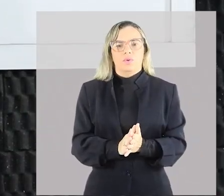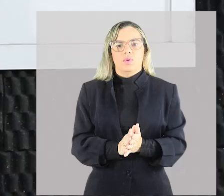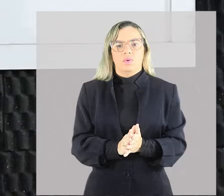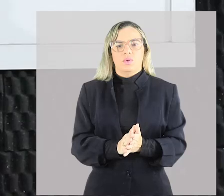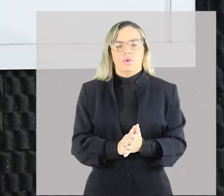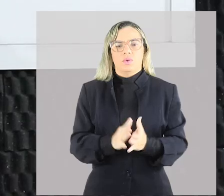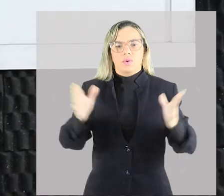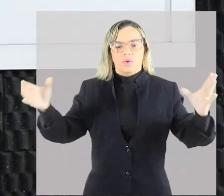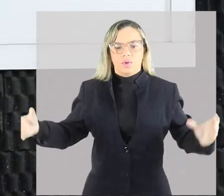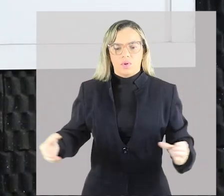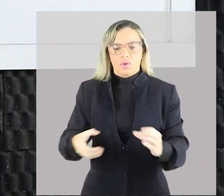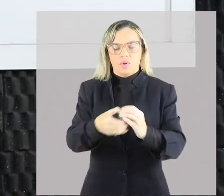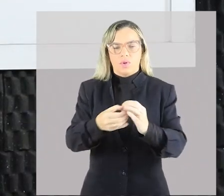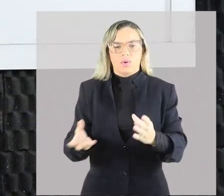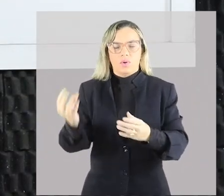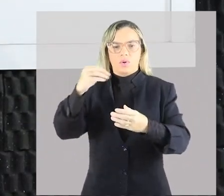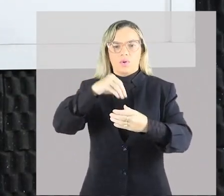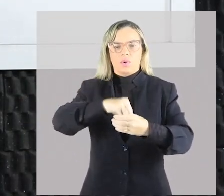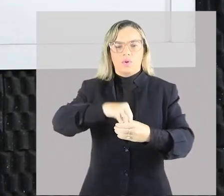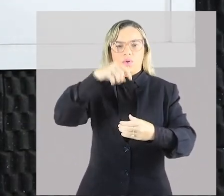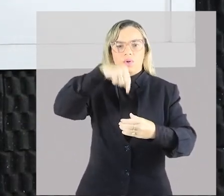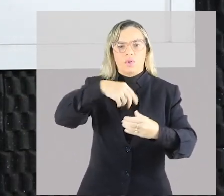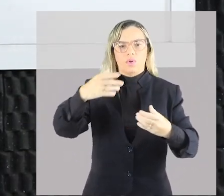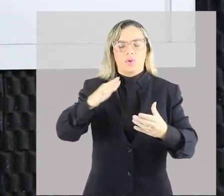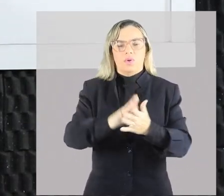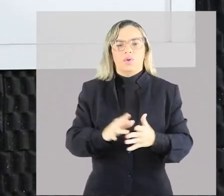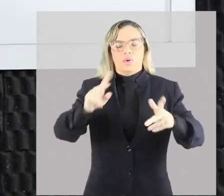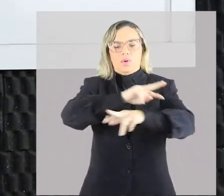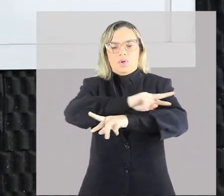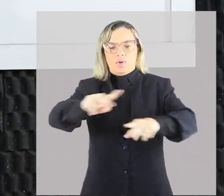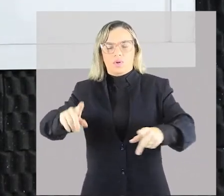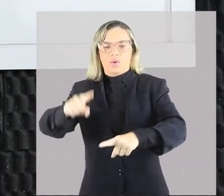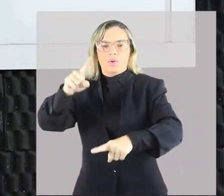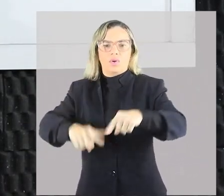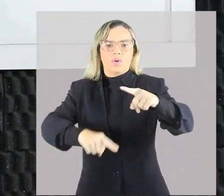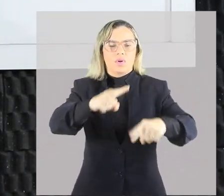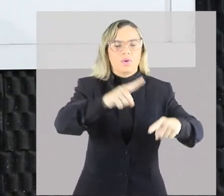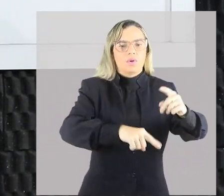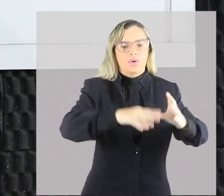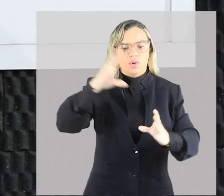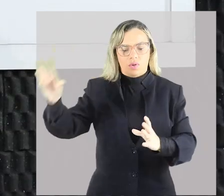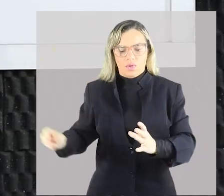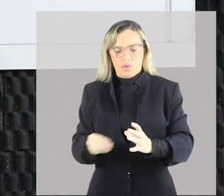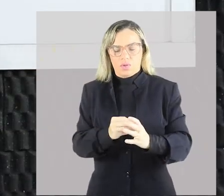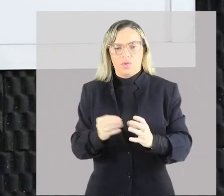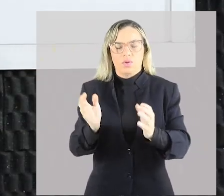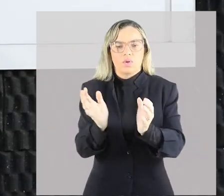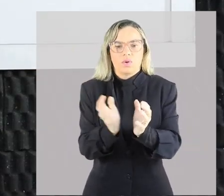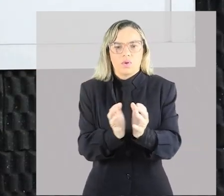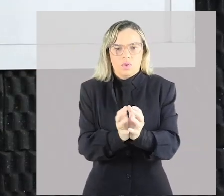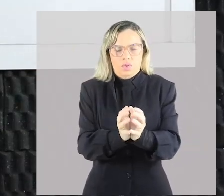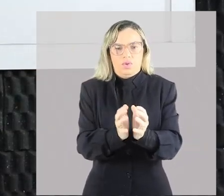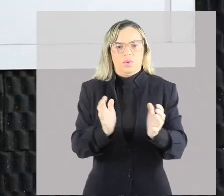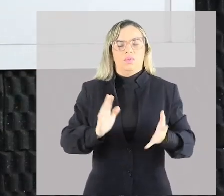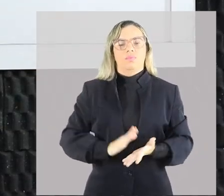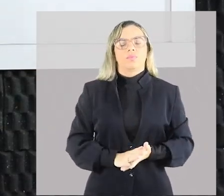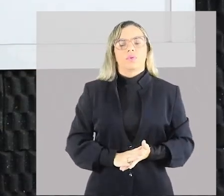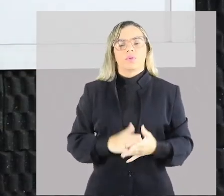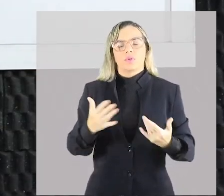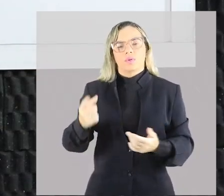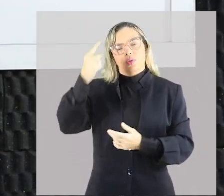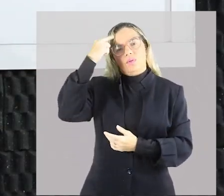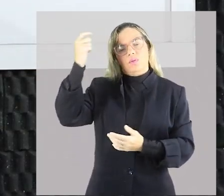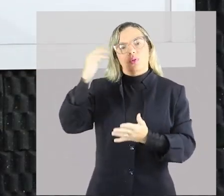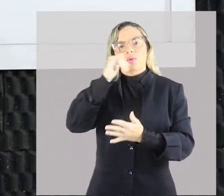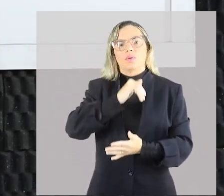reunião, é um agrupamento, é uma coleção de objetos, certo? Essa é a ideia do que é um conjunto, tá? Por